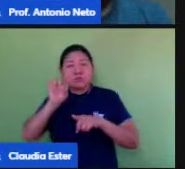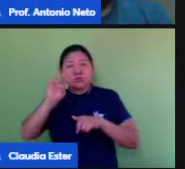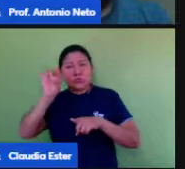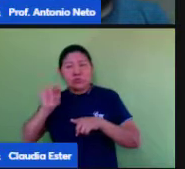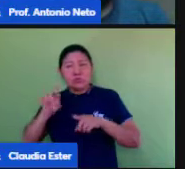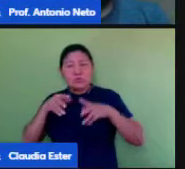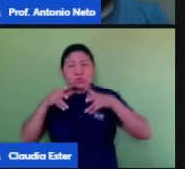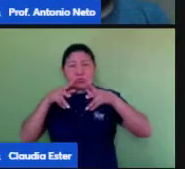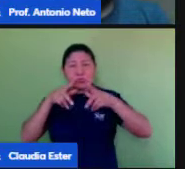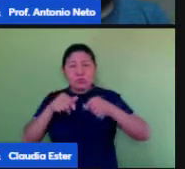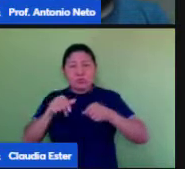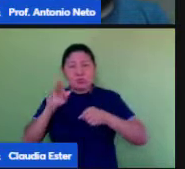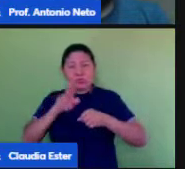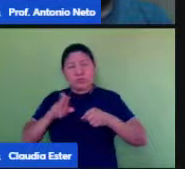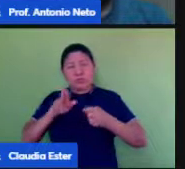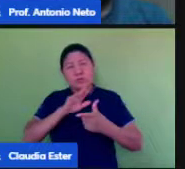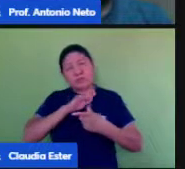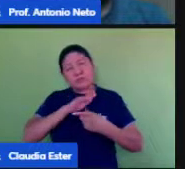correlação fonema-grafema.